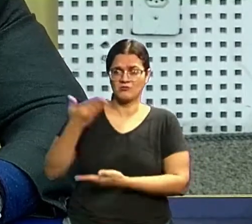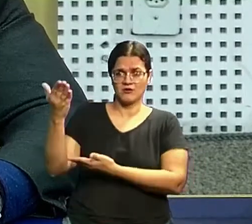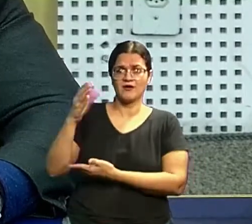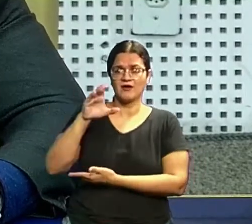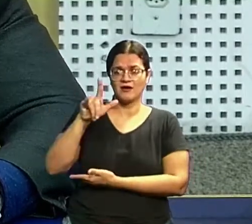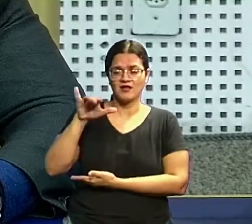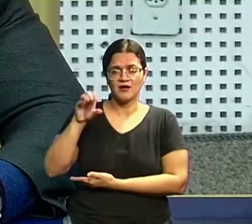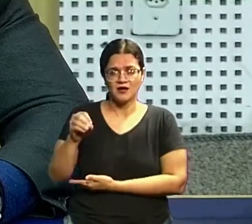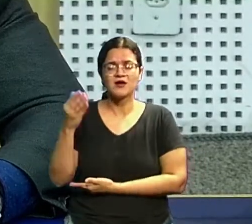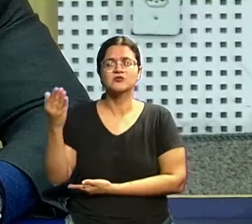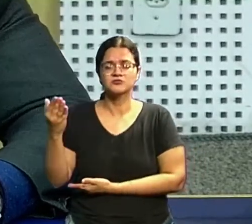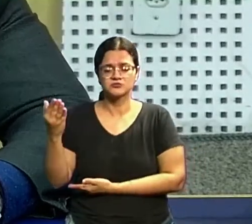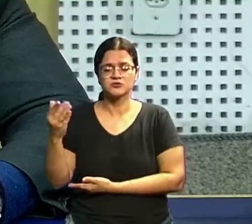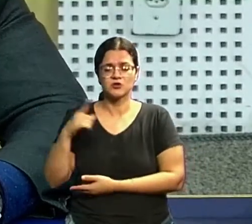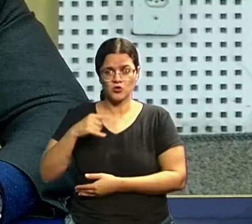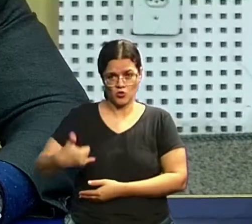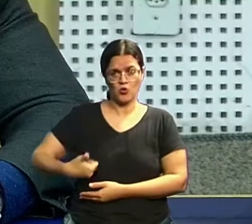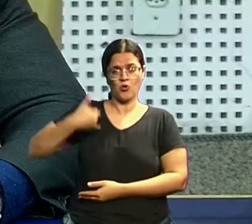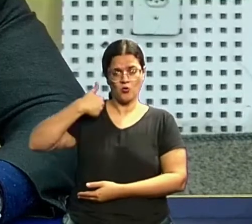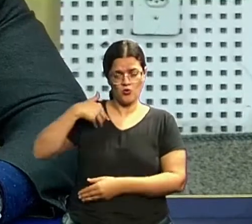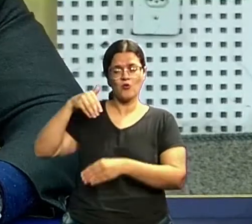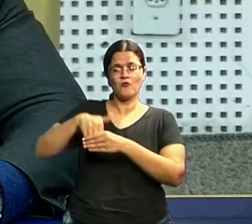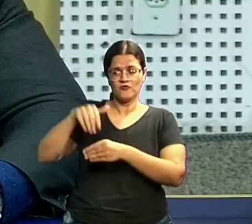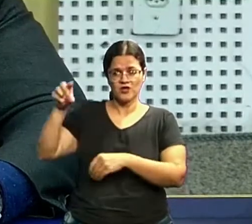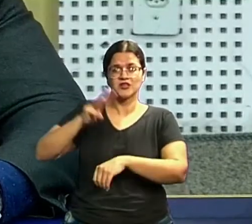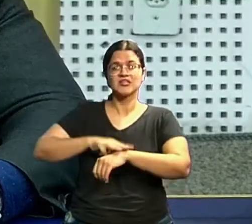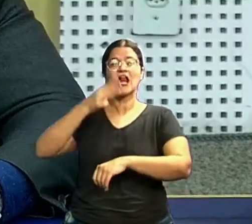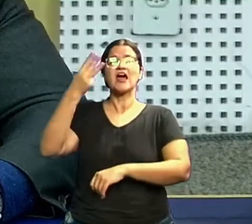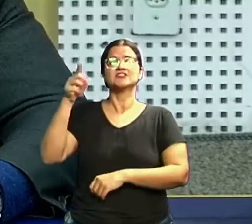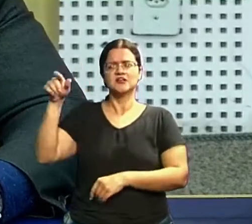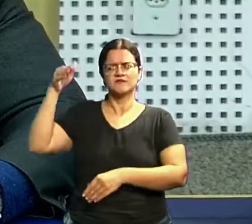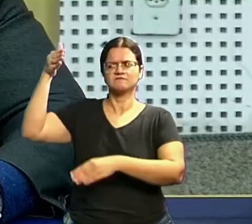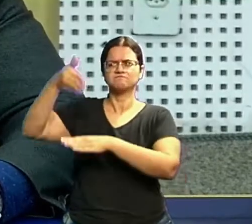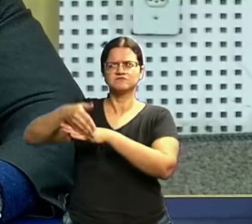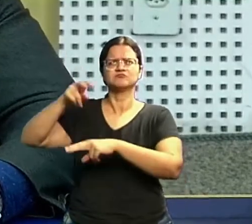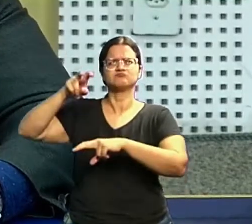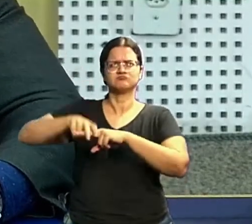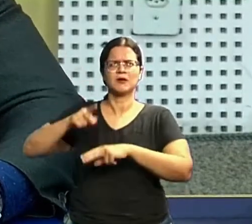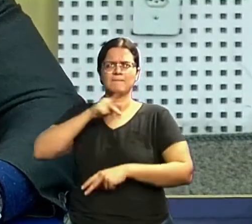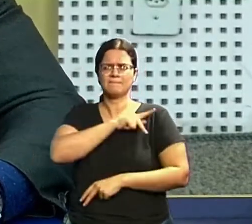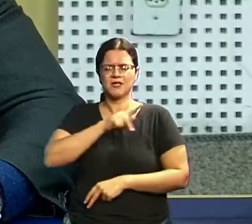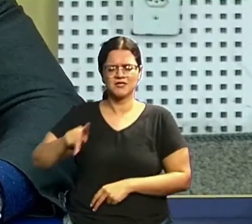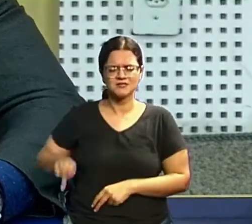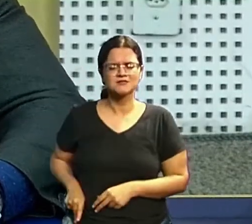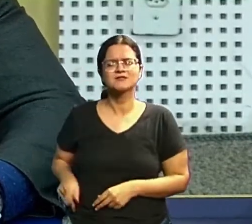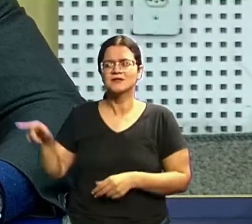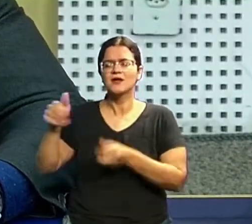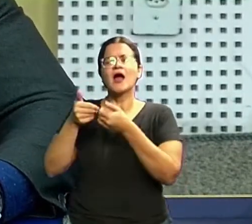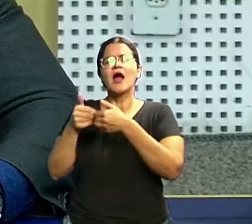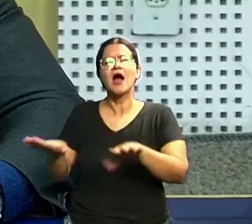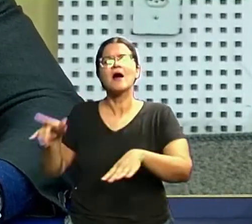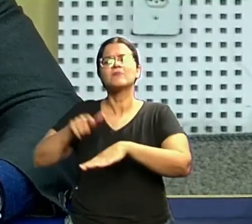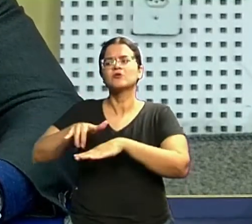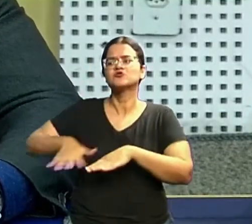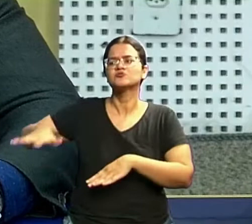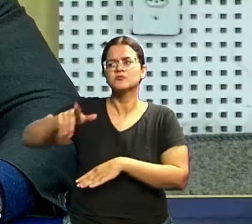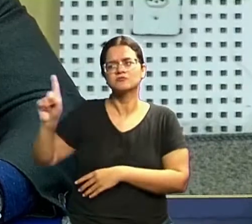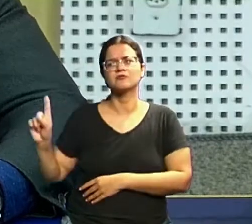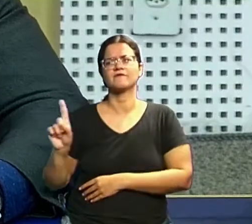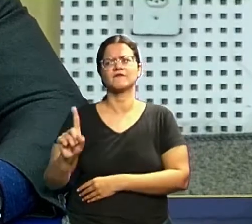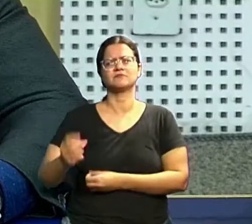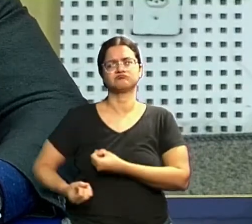exercício e vice-presidente dessa casa, que eu tenho orgulho de ter votado nele 3 vezes para estar nesse cargo, abre esse espaço para que você possa aqui se